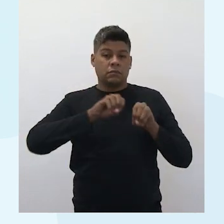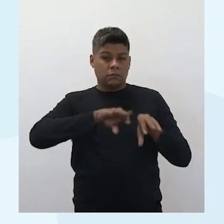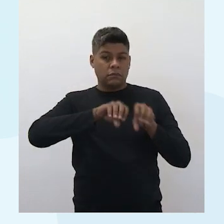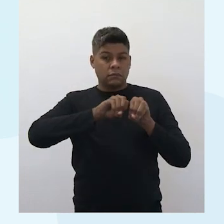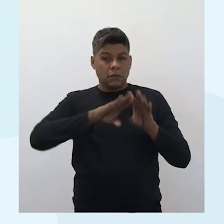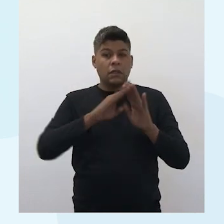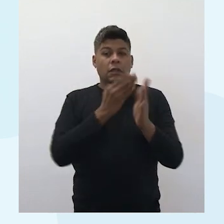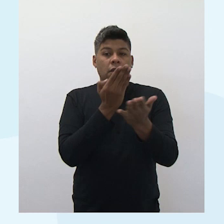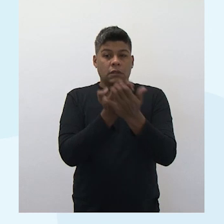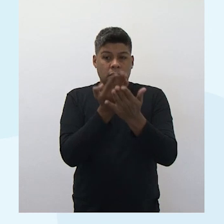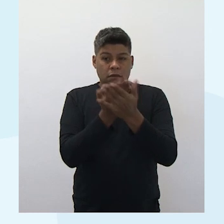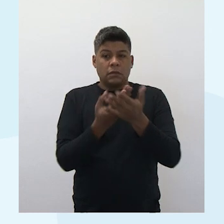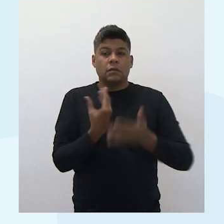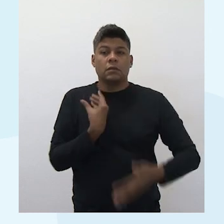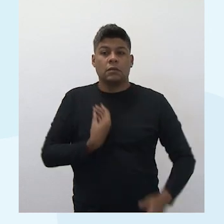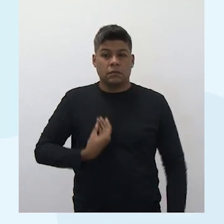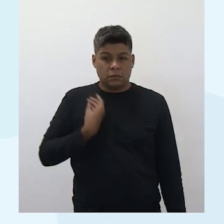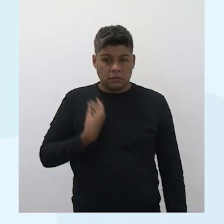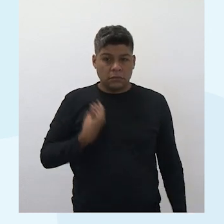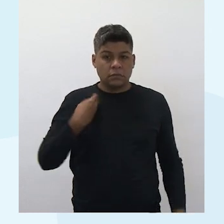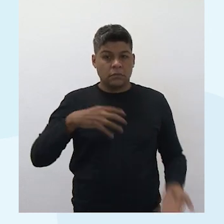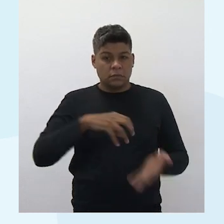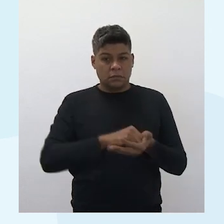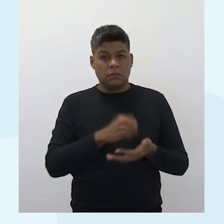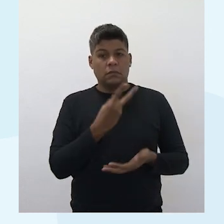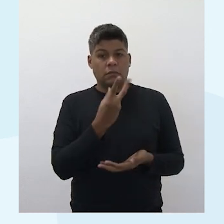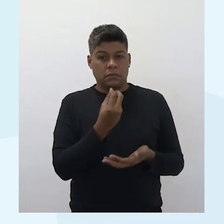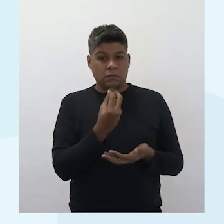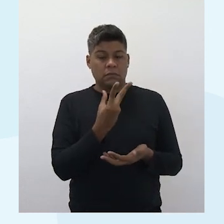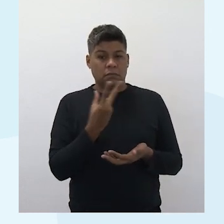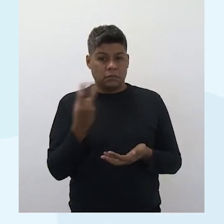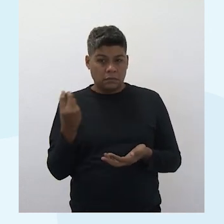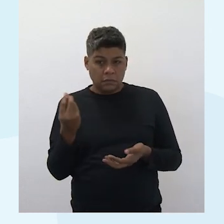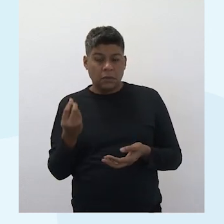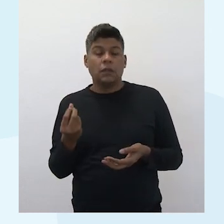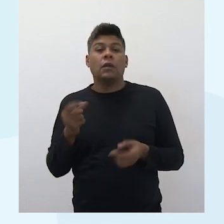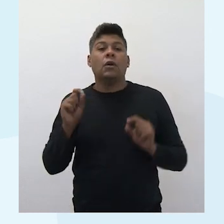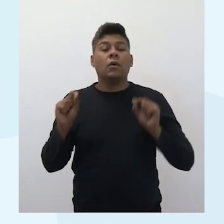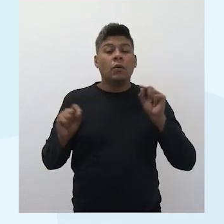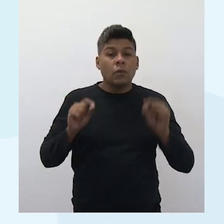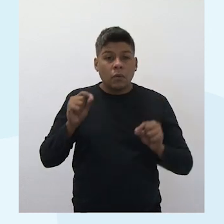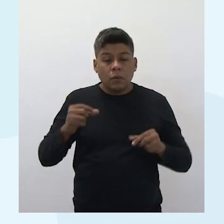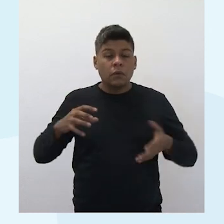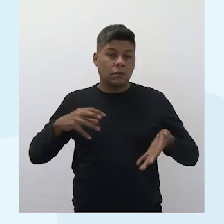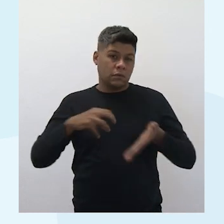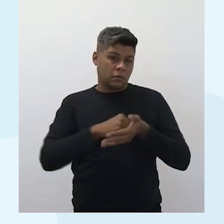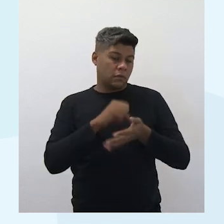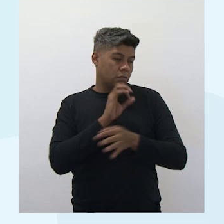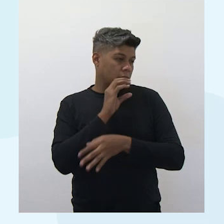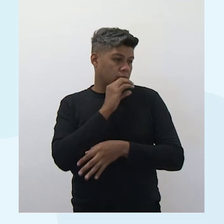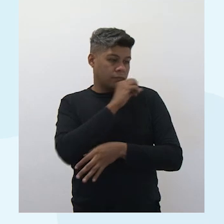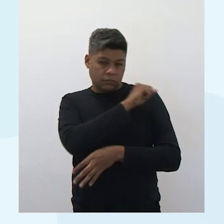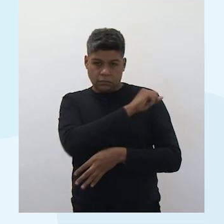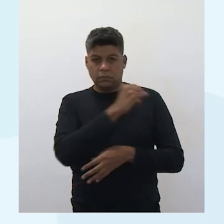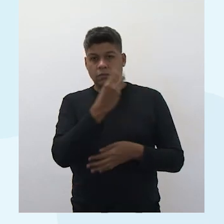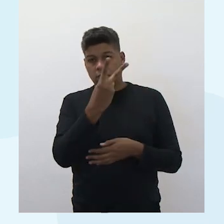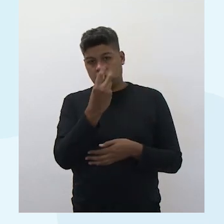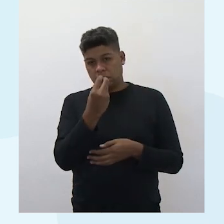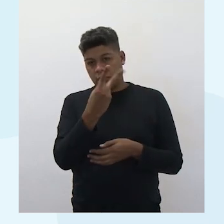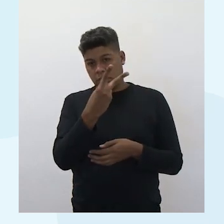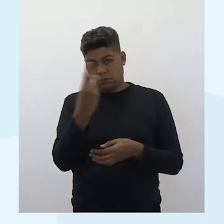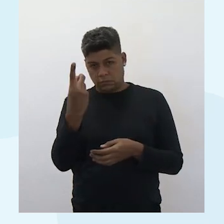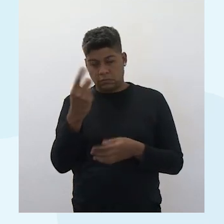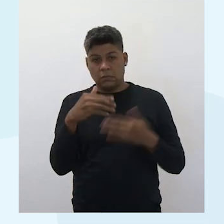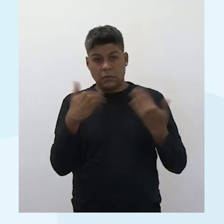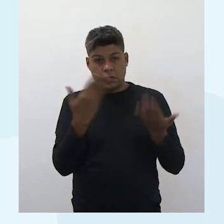As escolas que realizaram o cadastro em 2020 estão automaticamente inscritas em 2021.